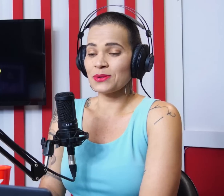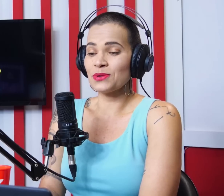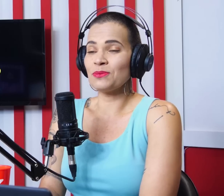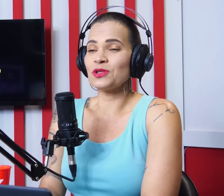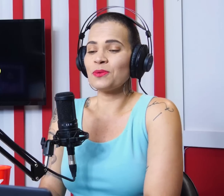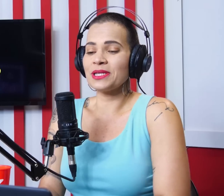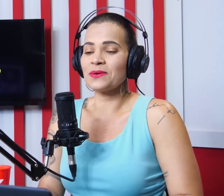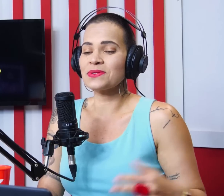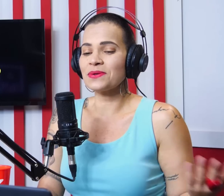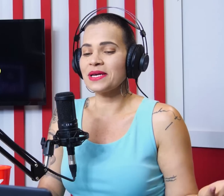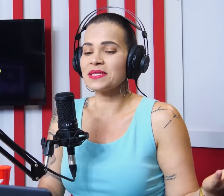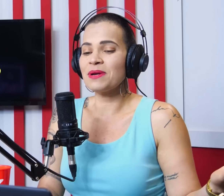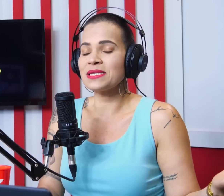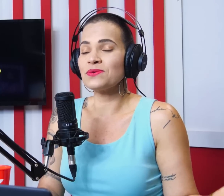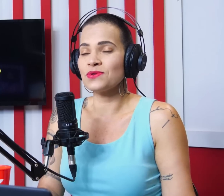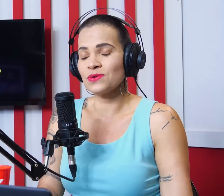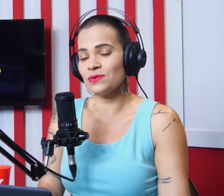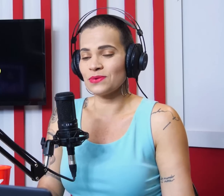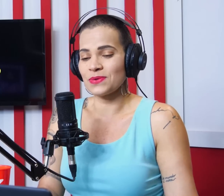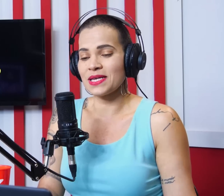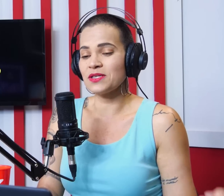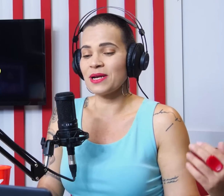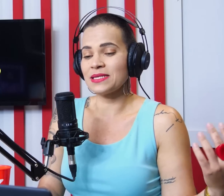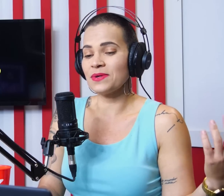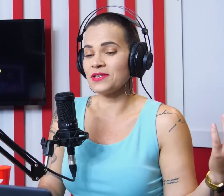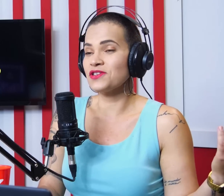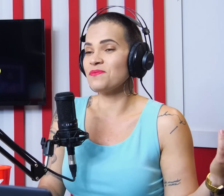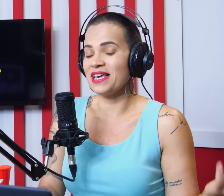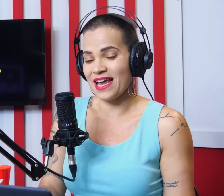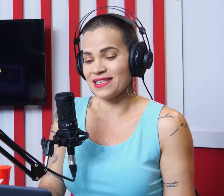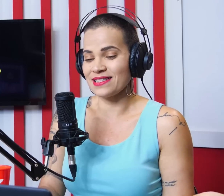boa para todo mundo poder construir esse Brasil juntos, esse